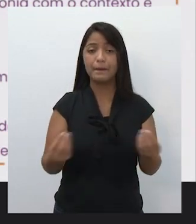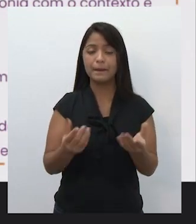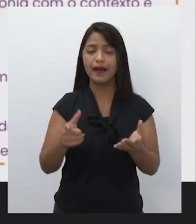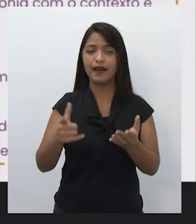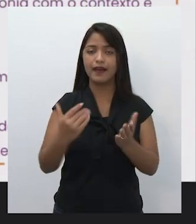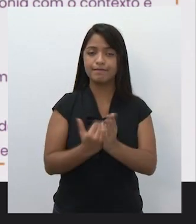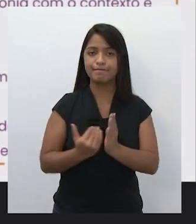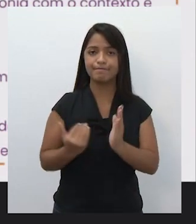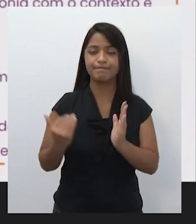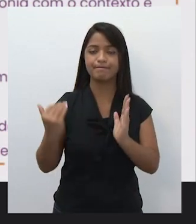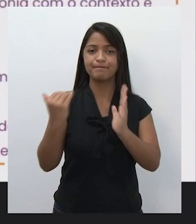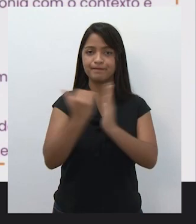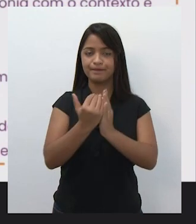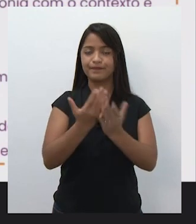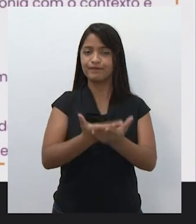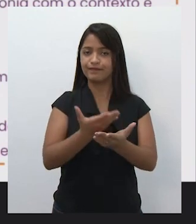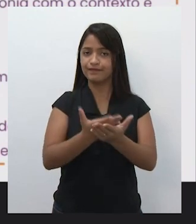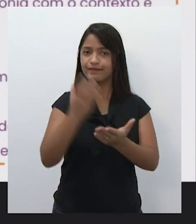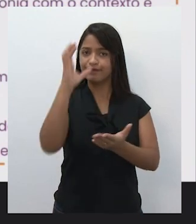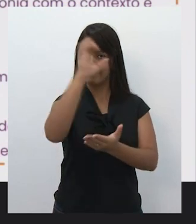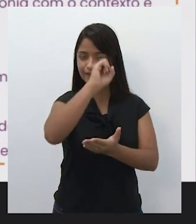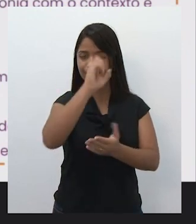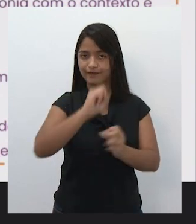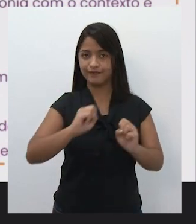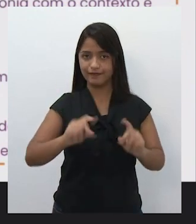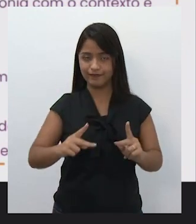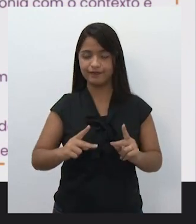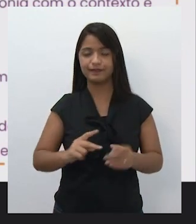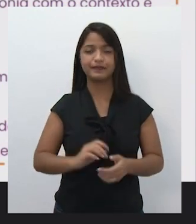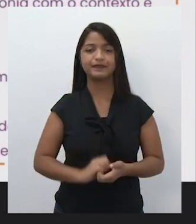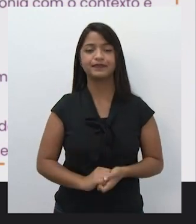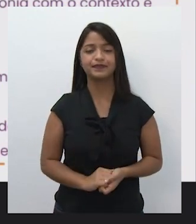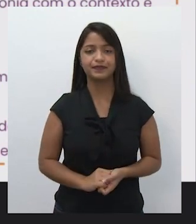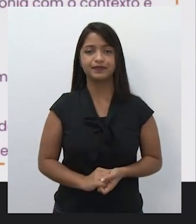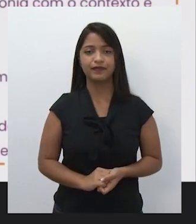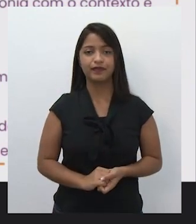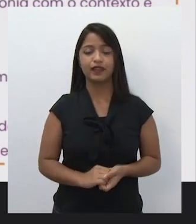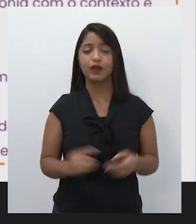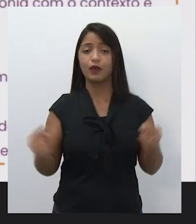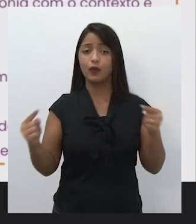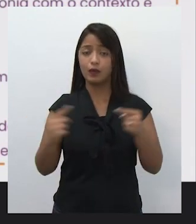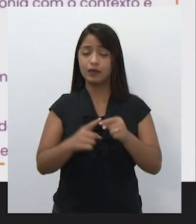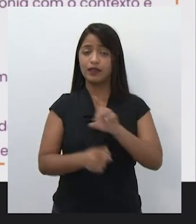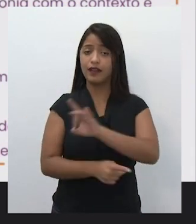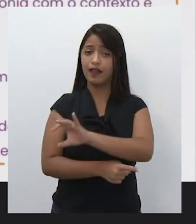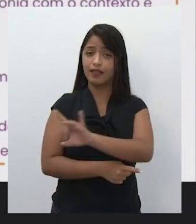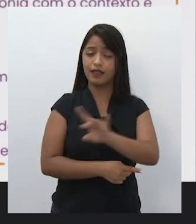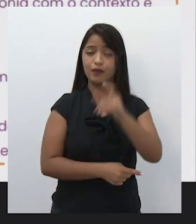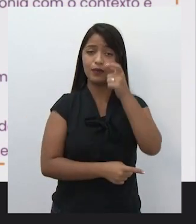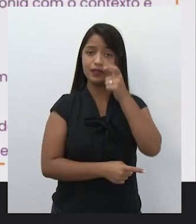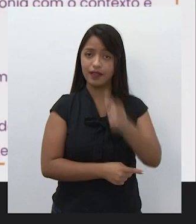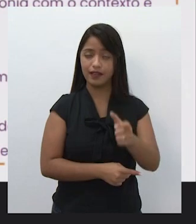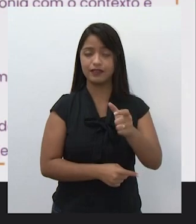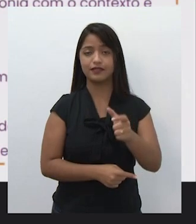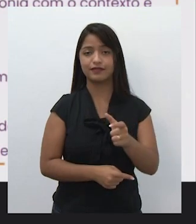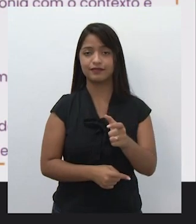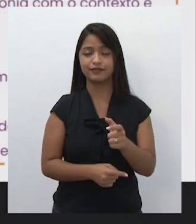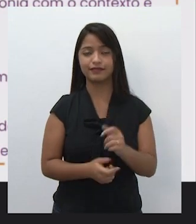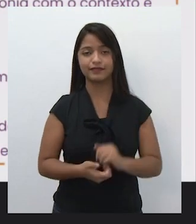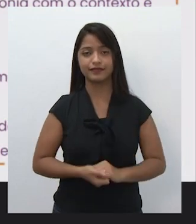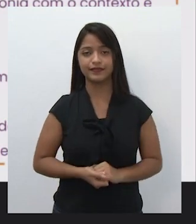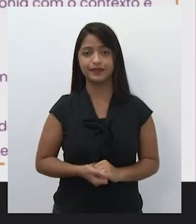expandir aquilo que foi feito na formação geral básica, de acordo com os interesses dos estudantes. Então,